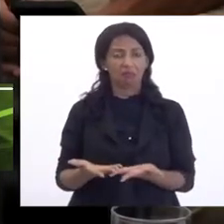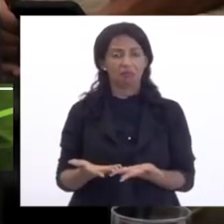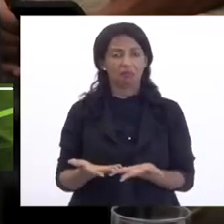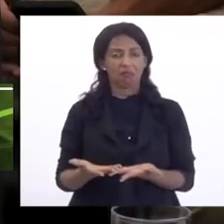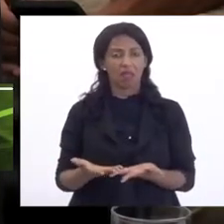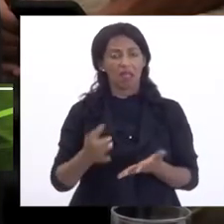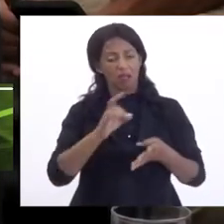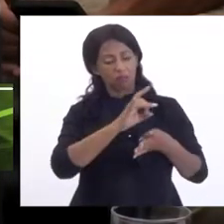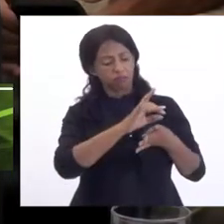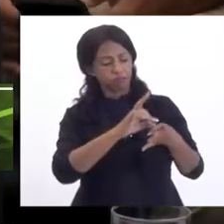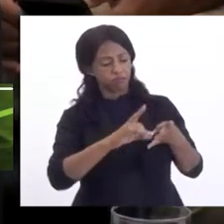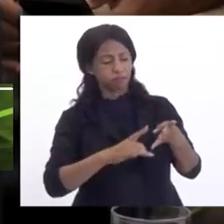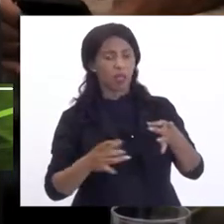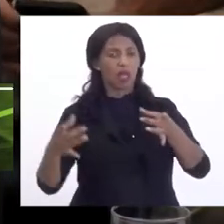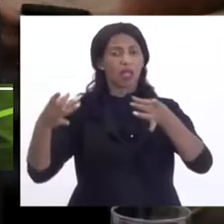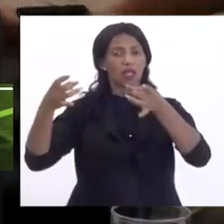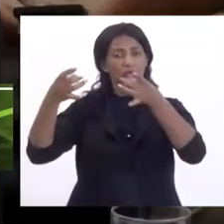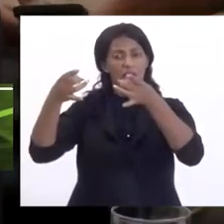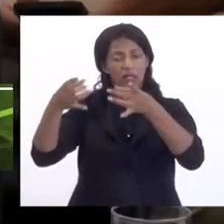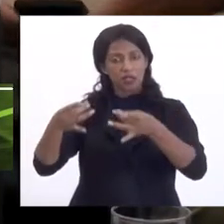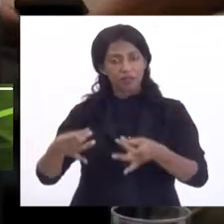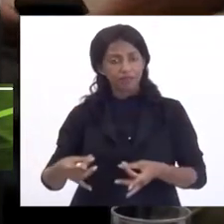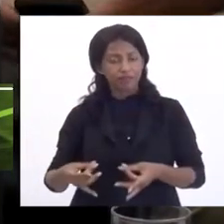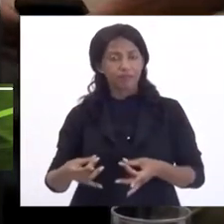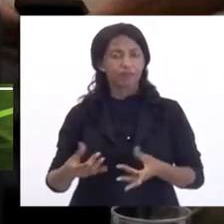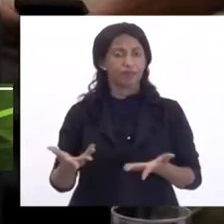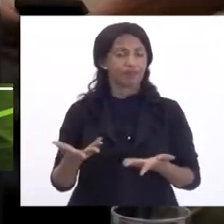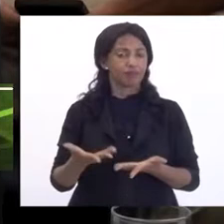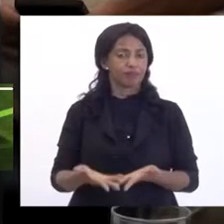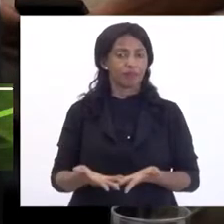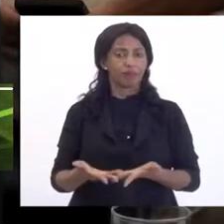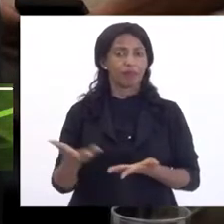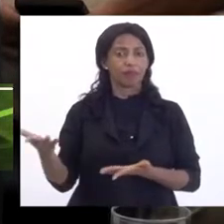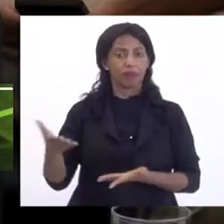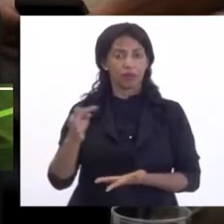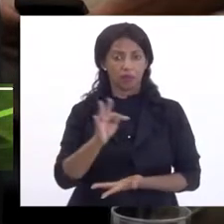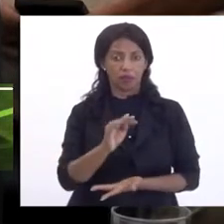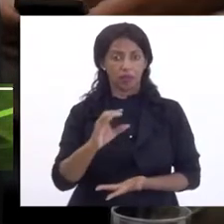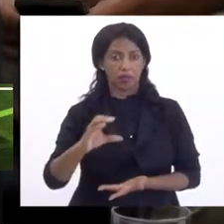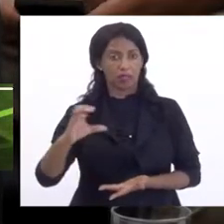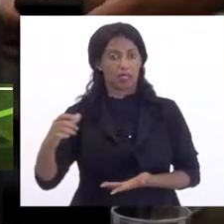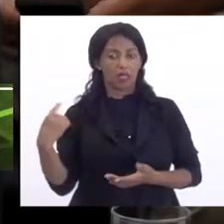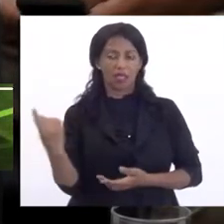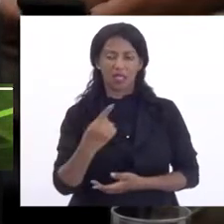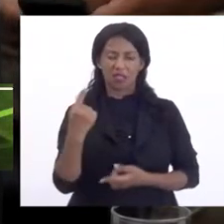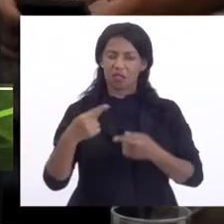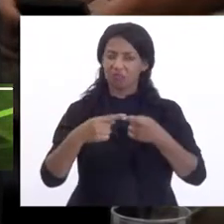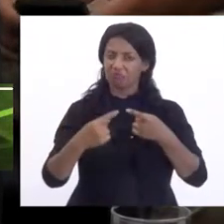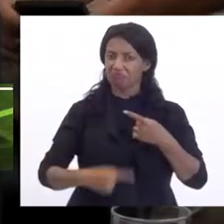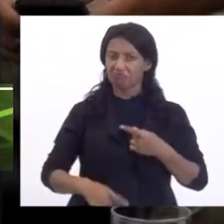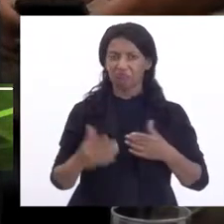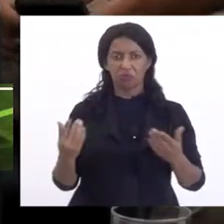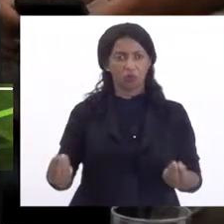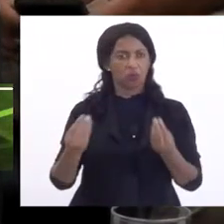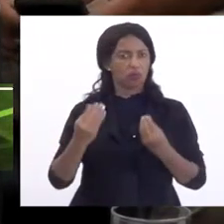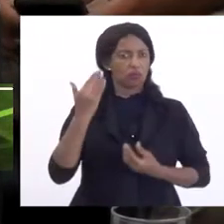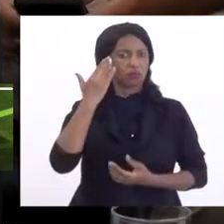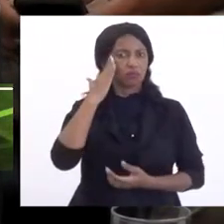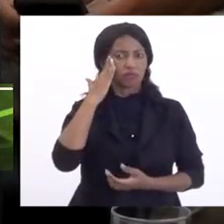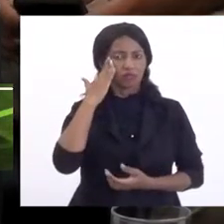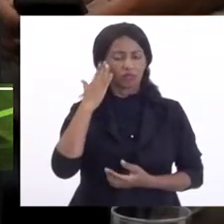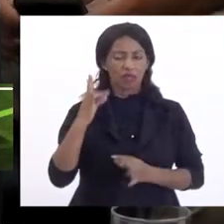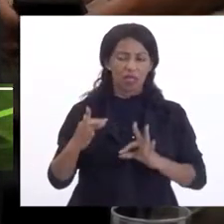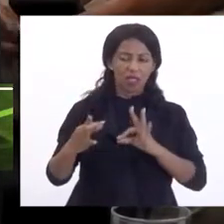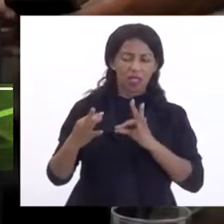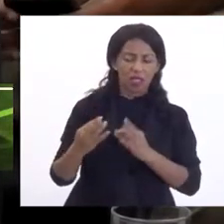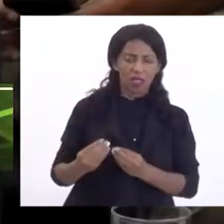abordar essas questões das irregularidades apresentadas pelo tribunal e que nós discordamos. O nosso entendimento é que